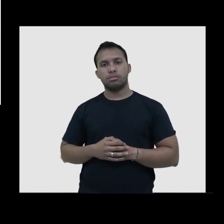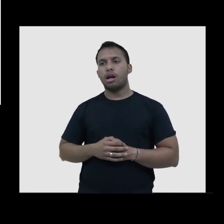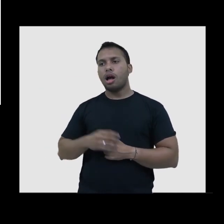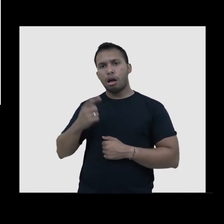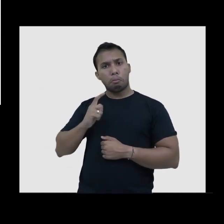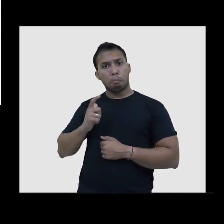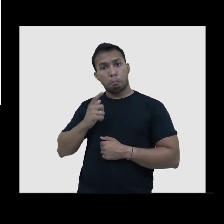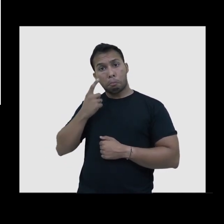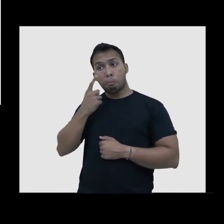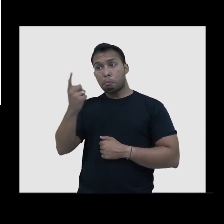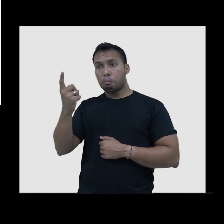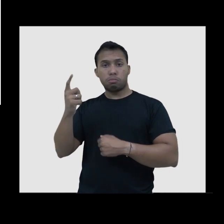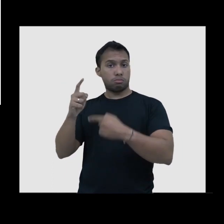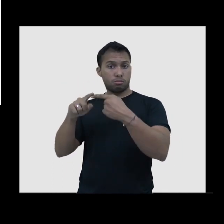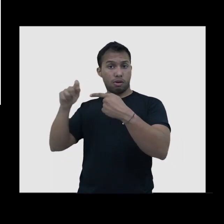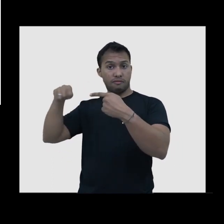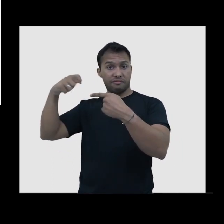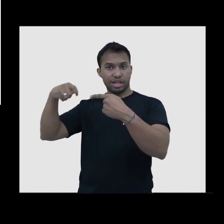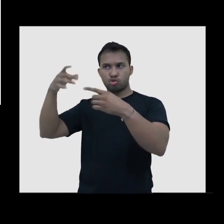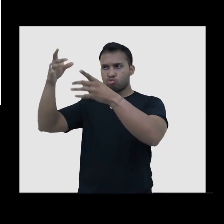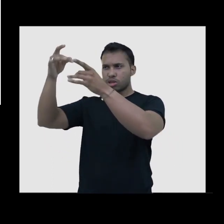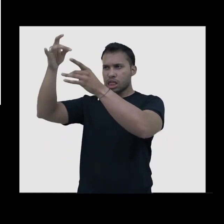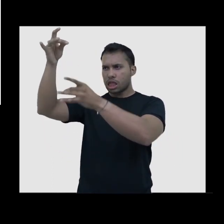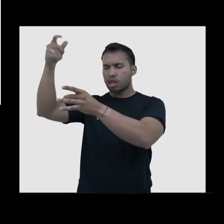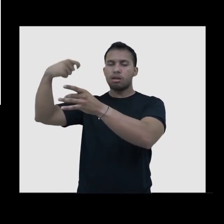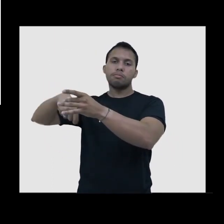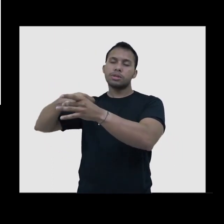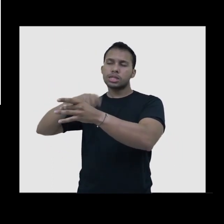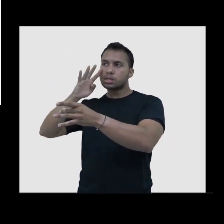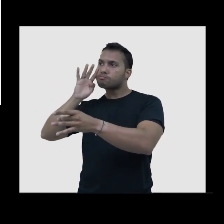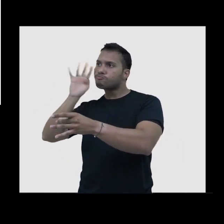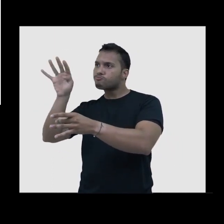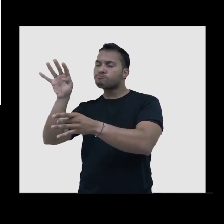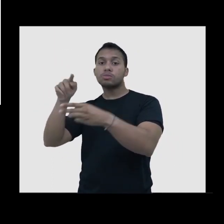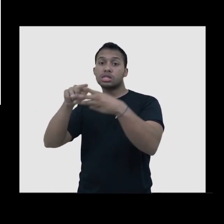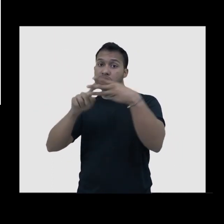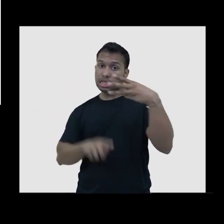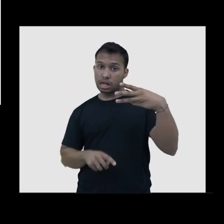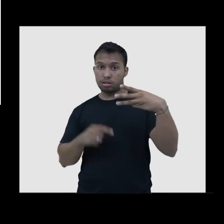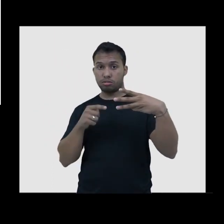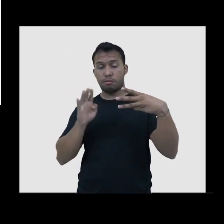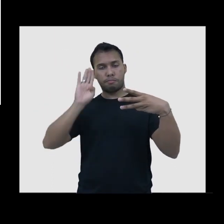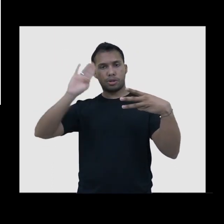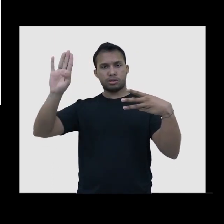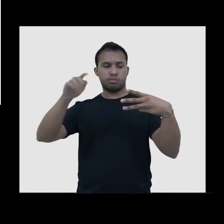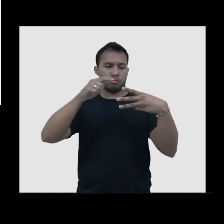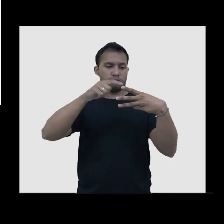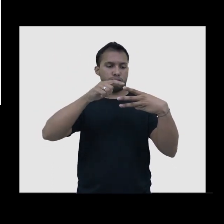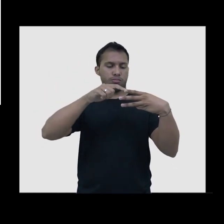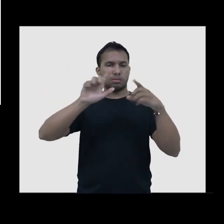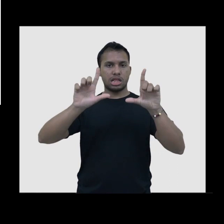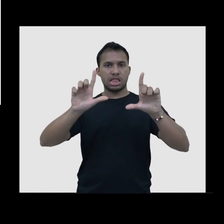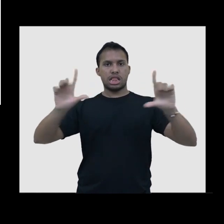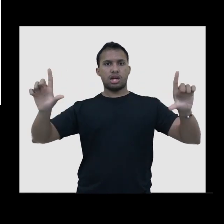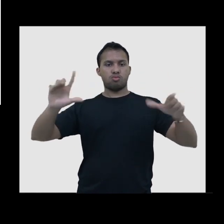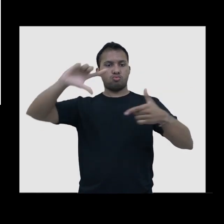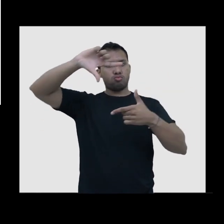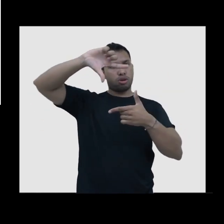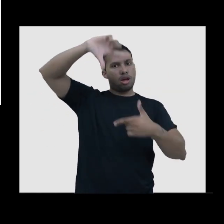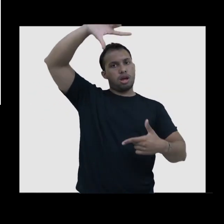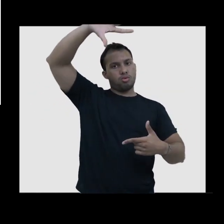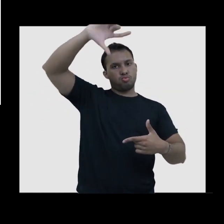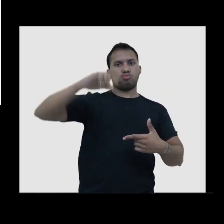Nós temos aqui os detalhes do vídeo. Aqui, e mais abaixo os detalhes de áudio. Nos de vídeo, a gente tem que